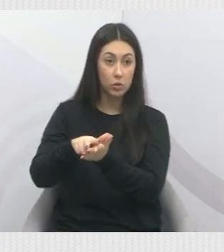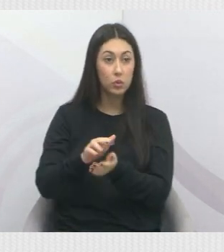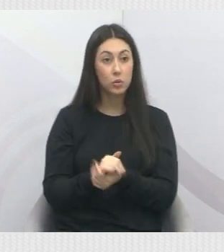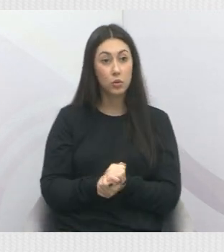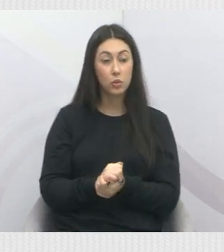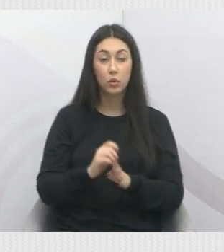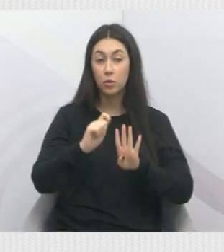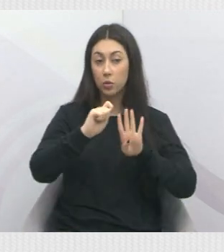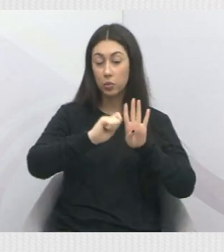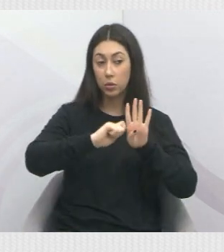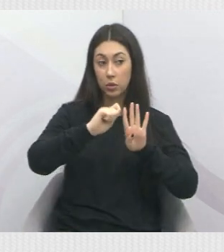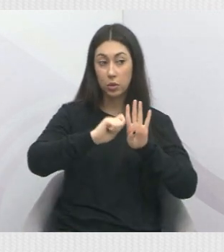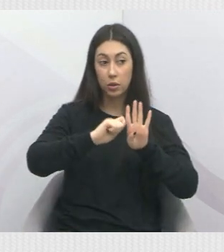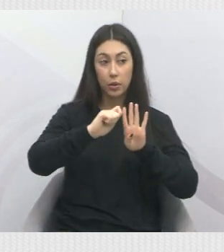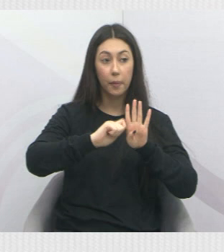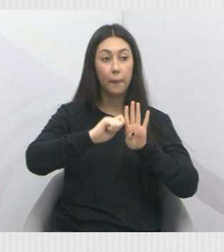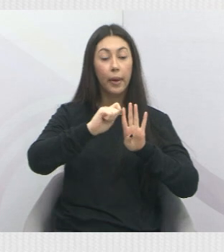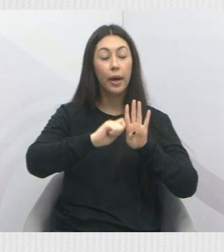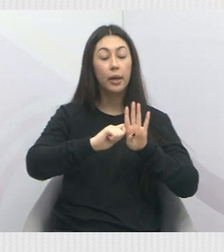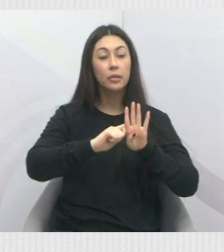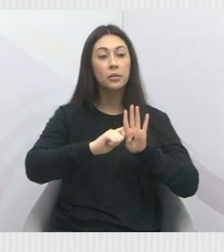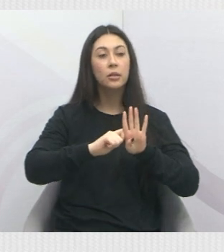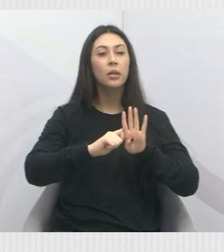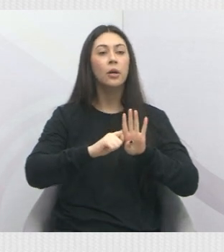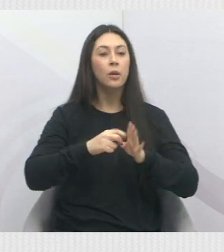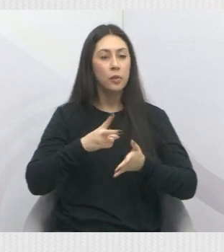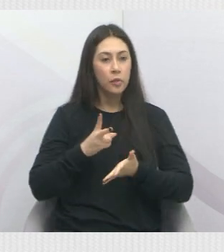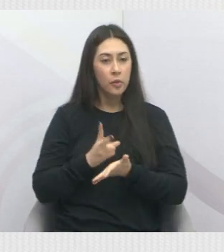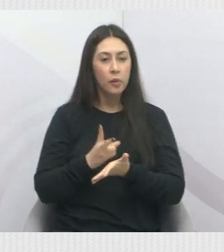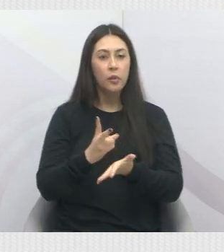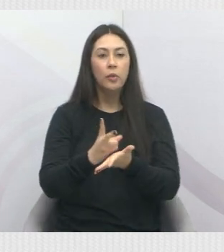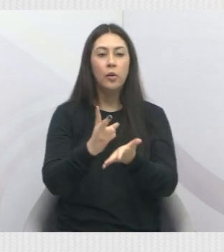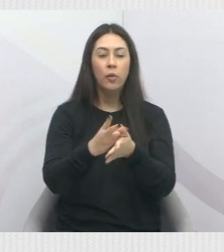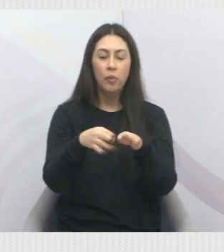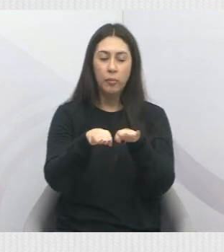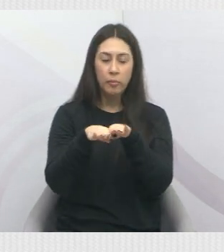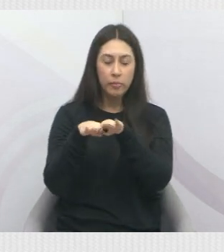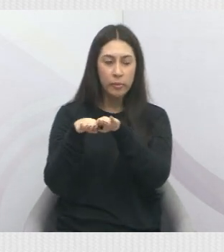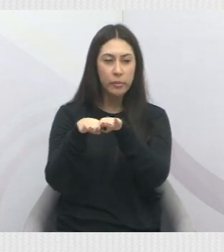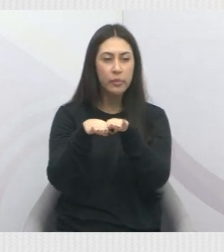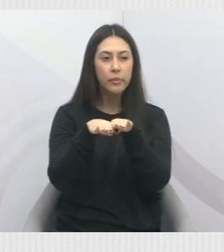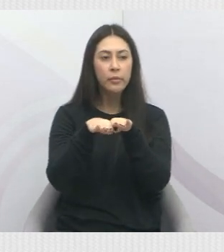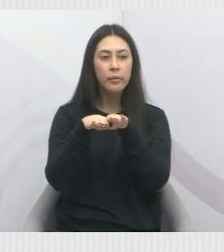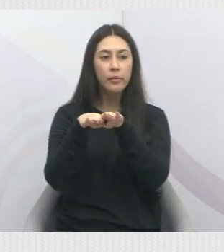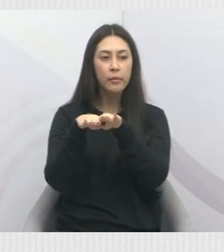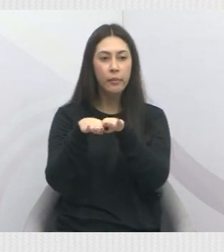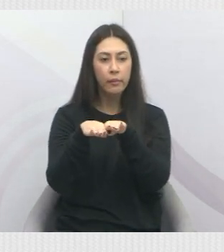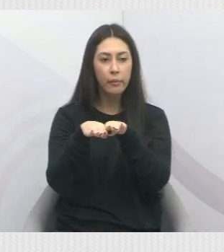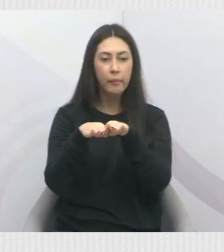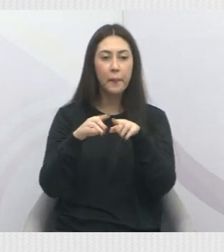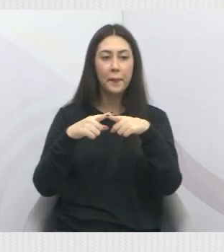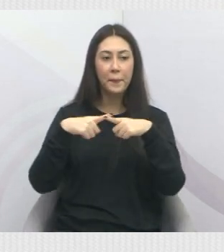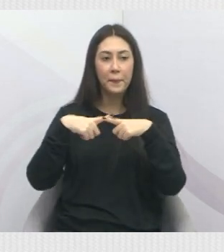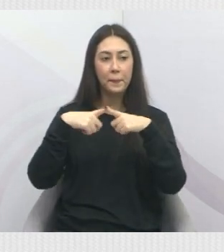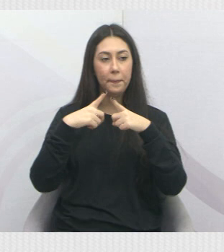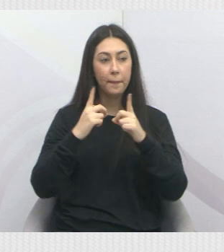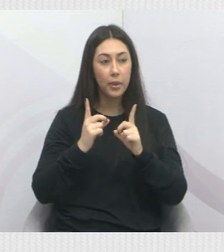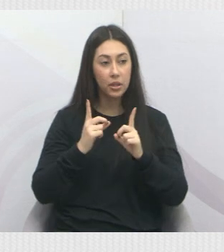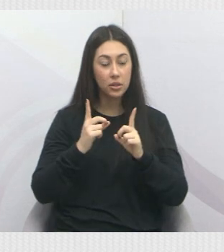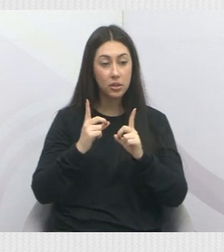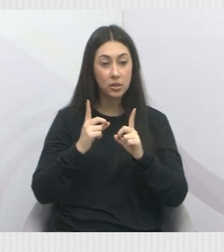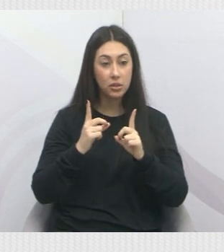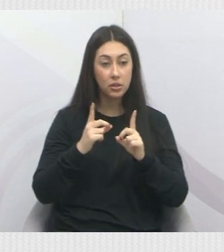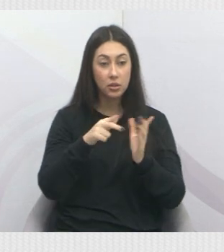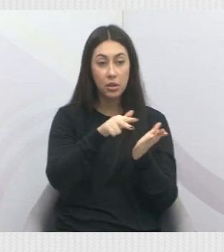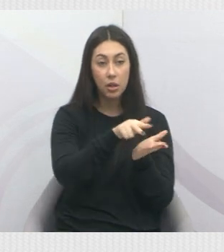primeiro quadrimestre de 2022, mantivemos os números, até então, com ressalva